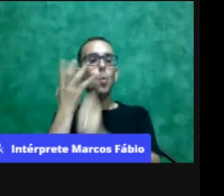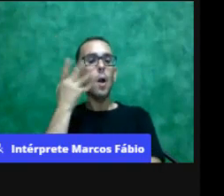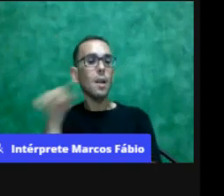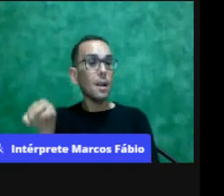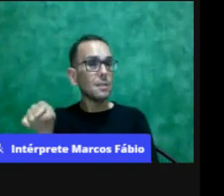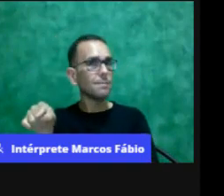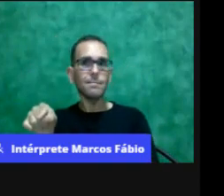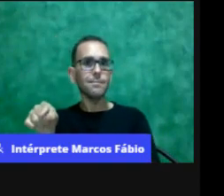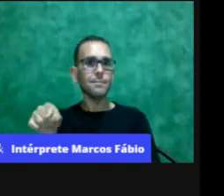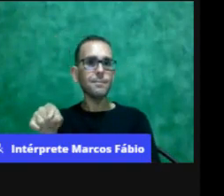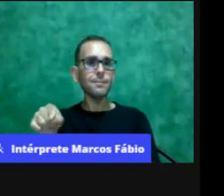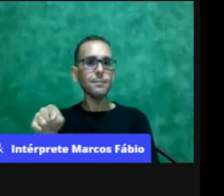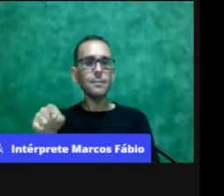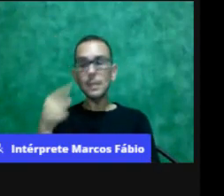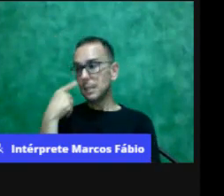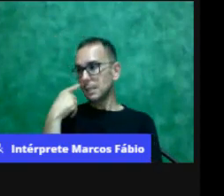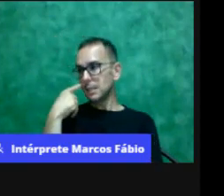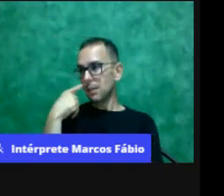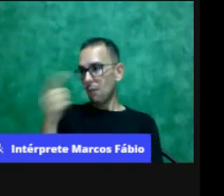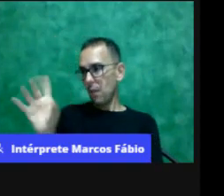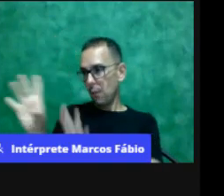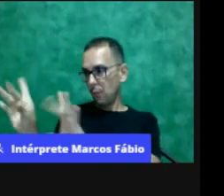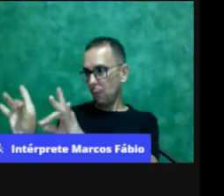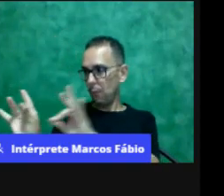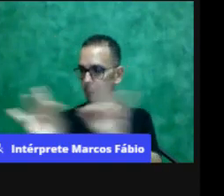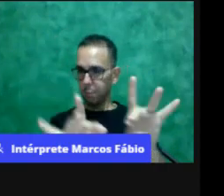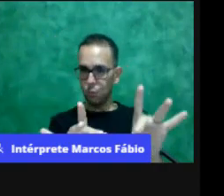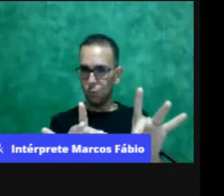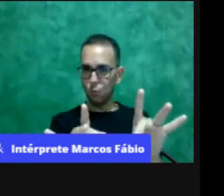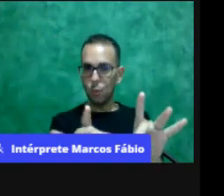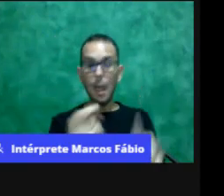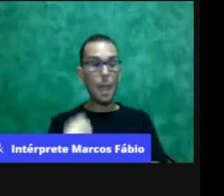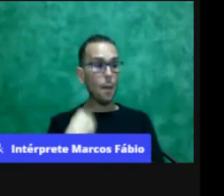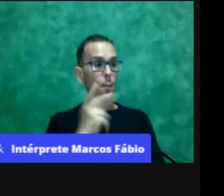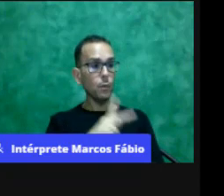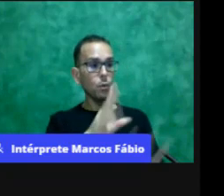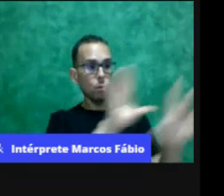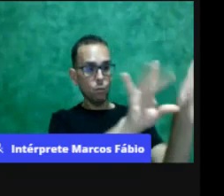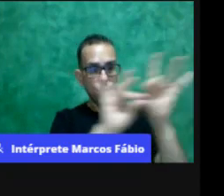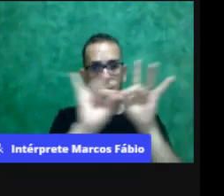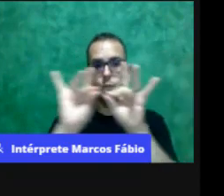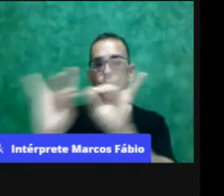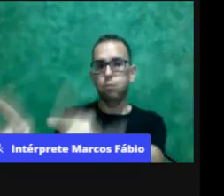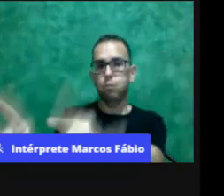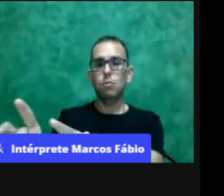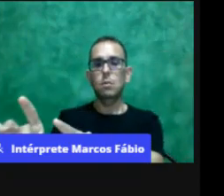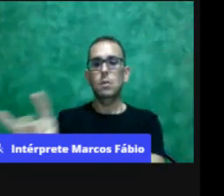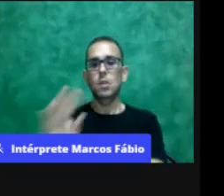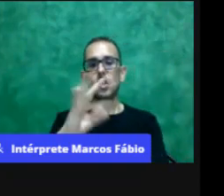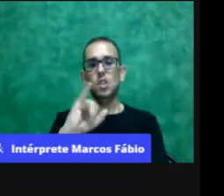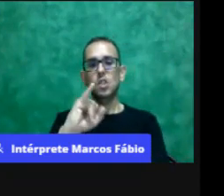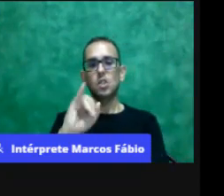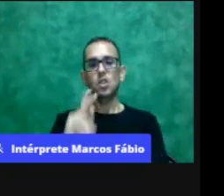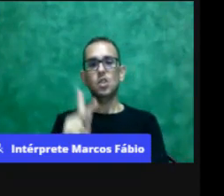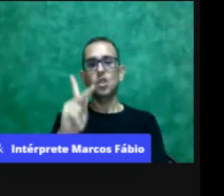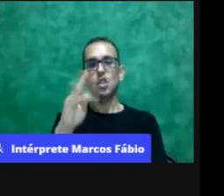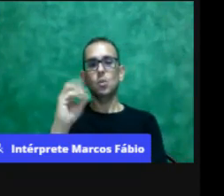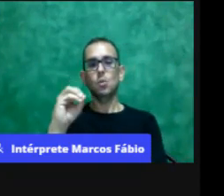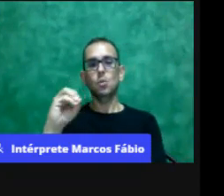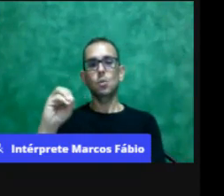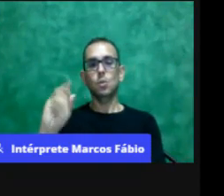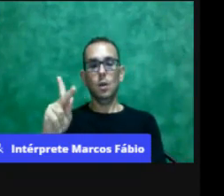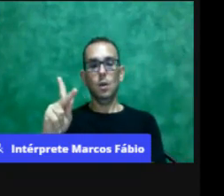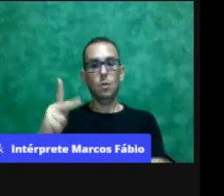se ele der um link para o filho, se eu, professor, mando um link do TikTok no WhatsApp,